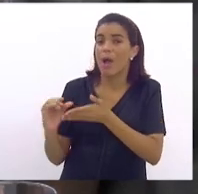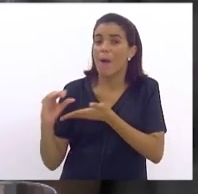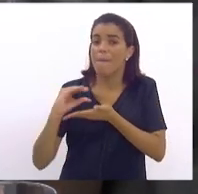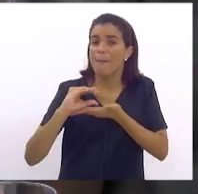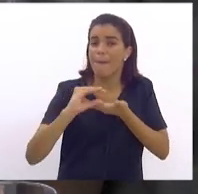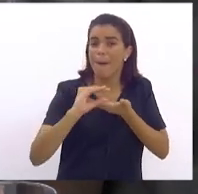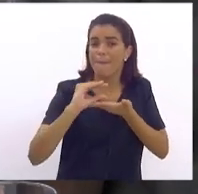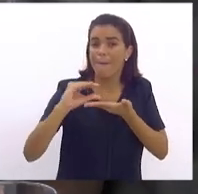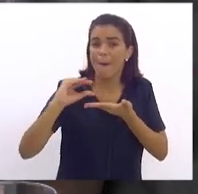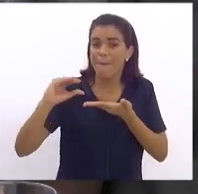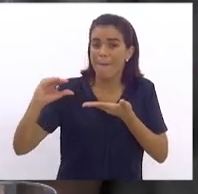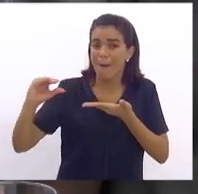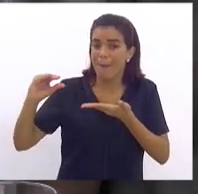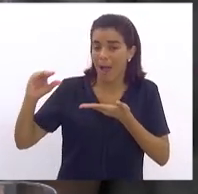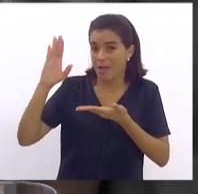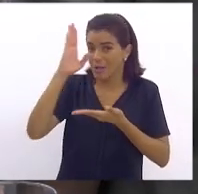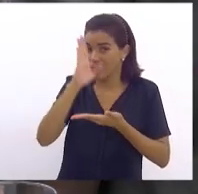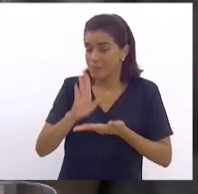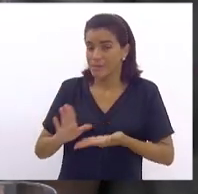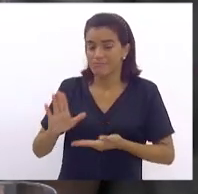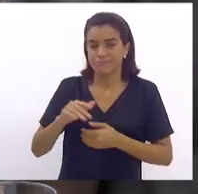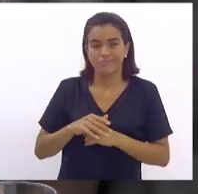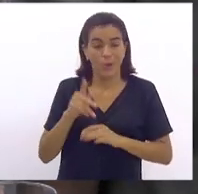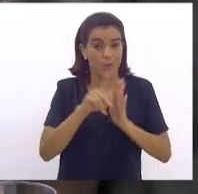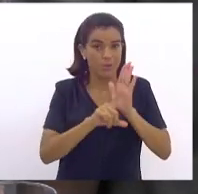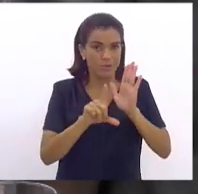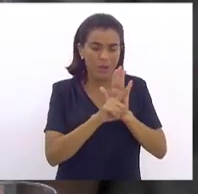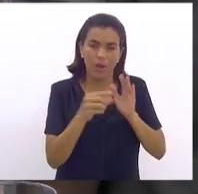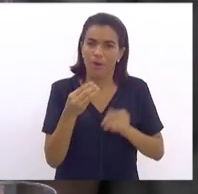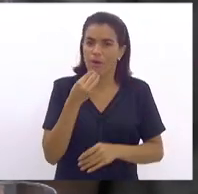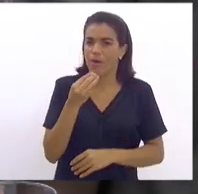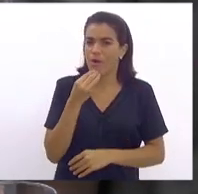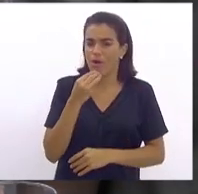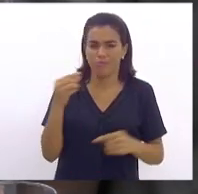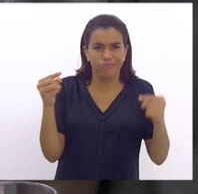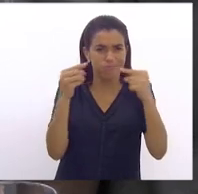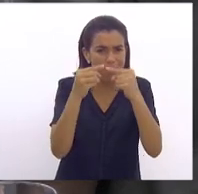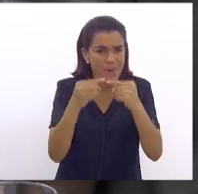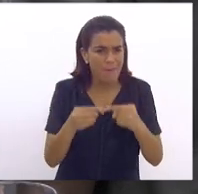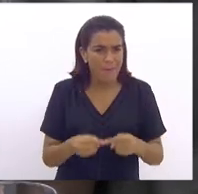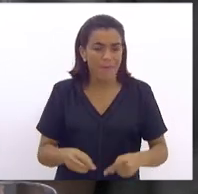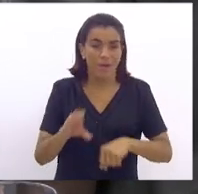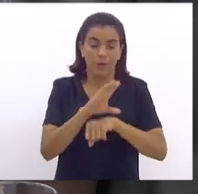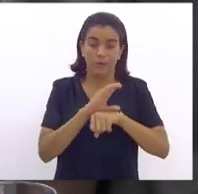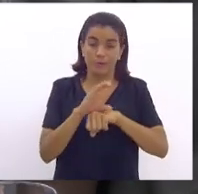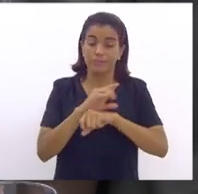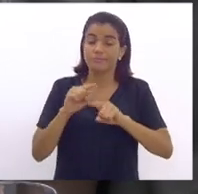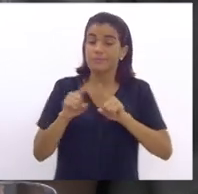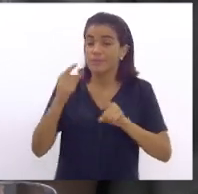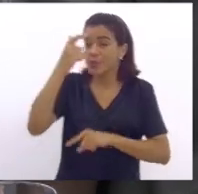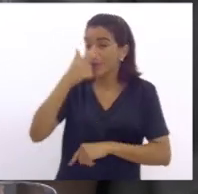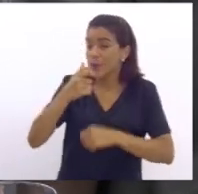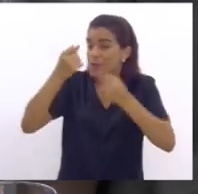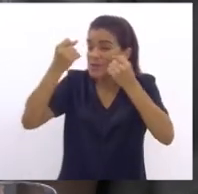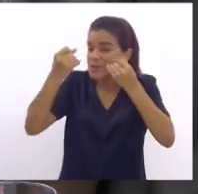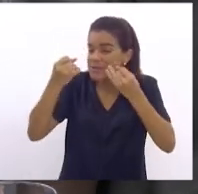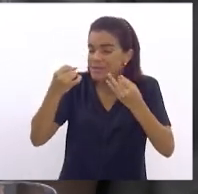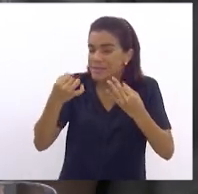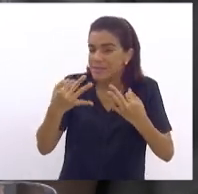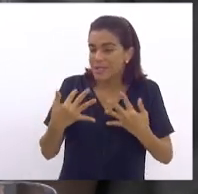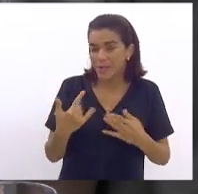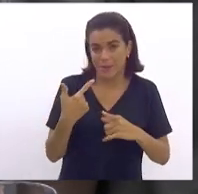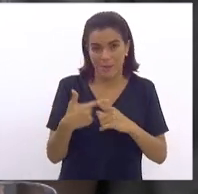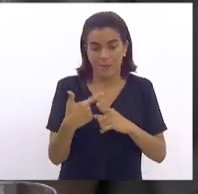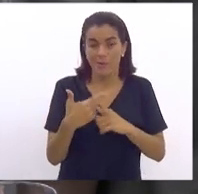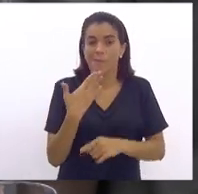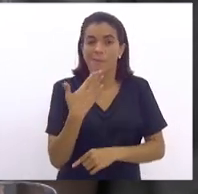Brasil inteiro. Então, o projeto, evidentemente, é todo constitucional, mas eu estou dando a justificativa da gente ter pedido